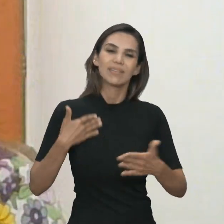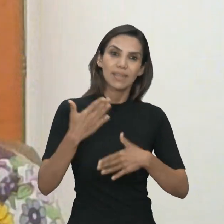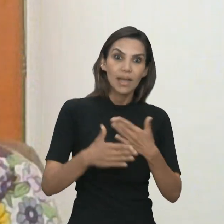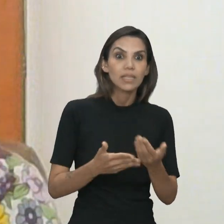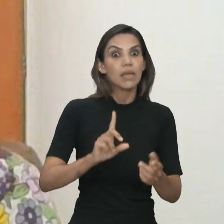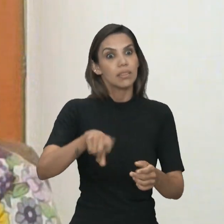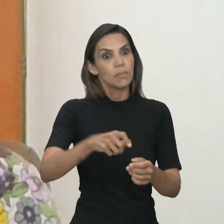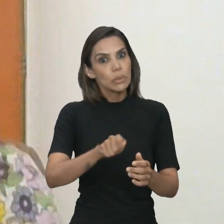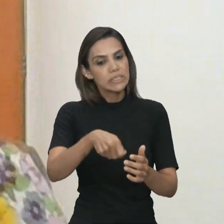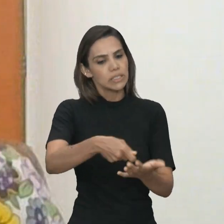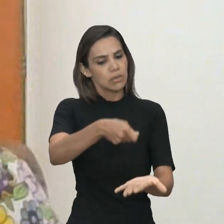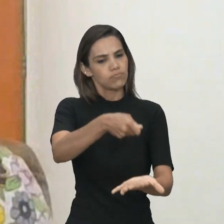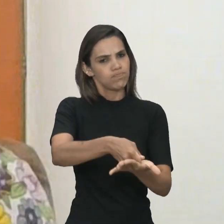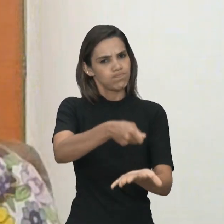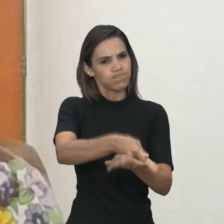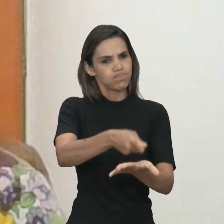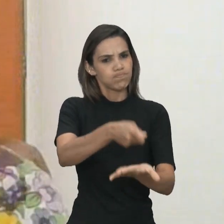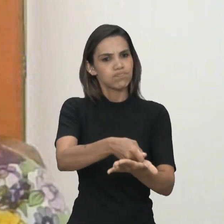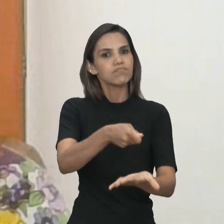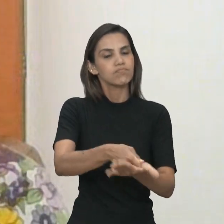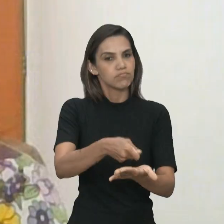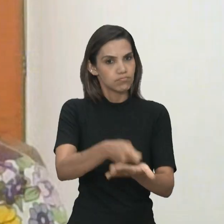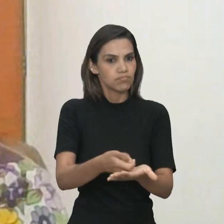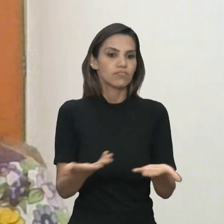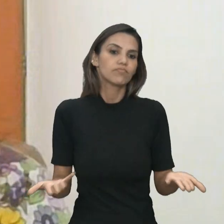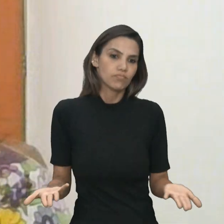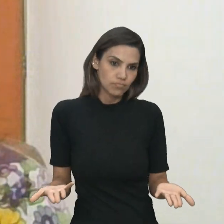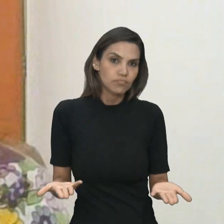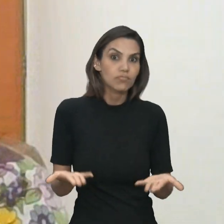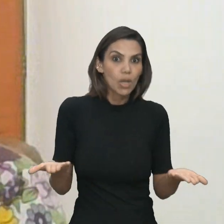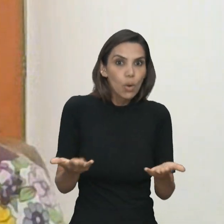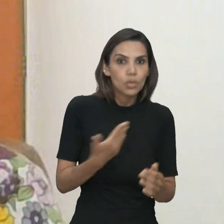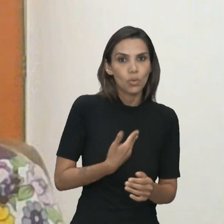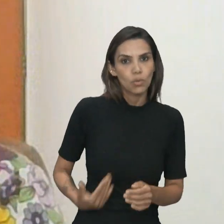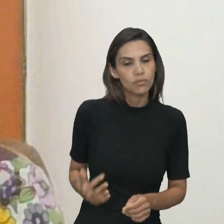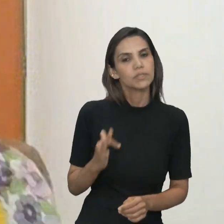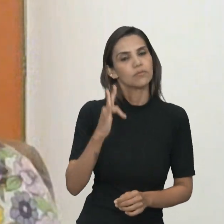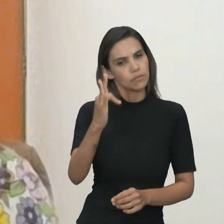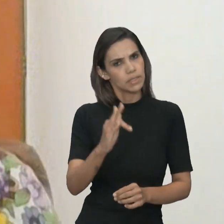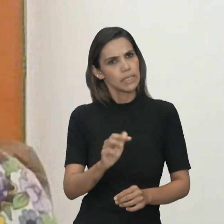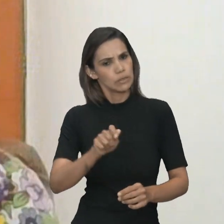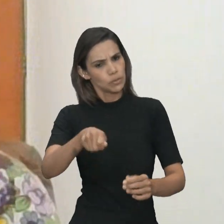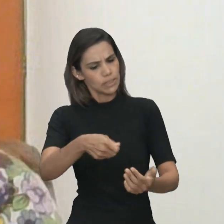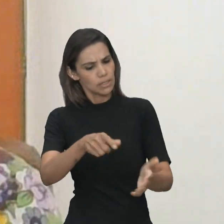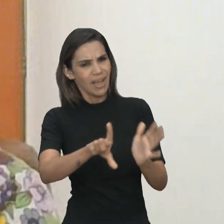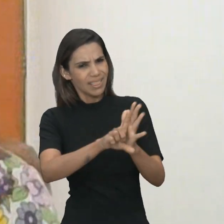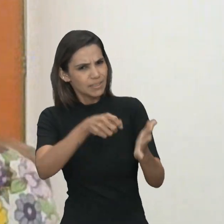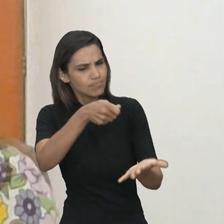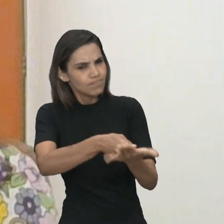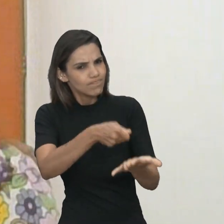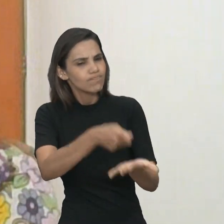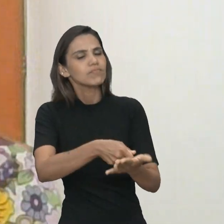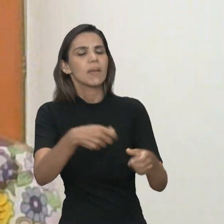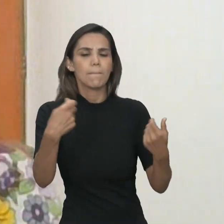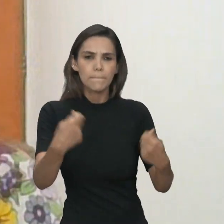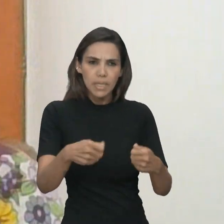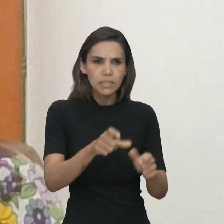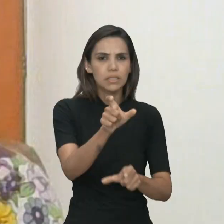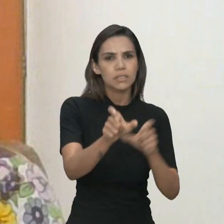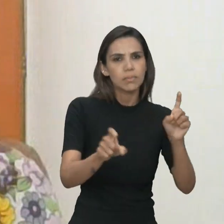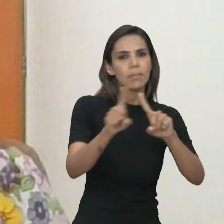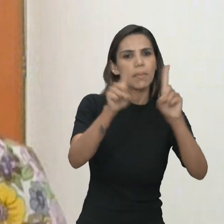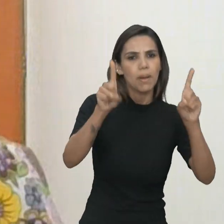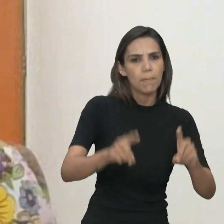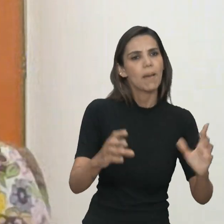uma obrigatoriedade mesmo, para que o governo federal ele instituísse isso por meio lato SEAS. E foi uma luta,